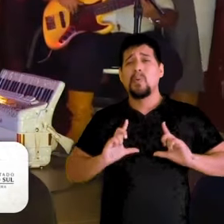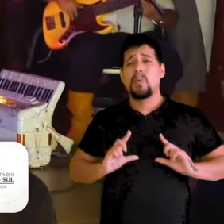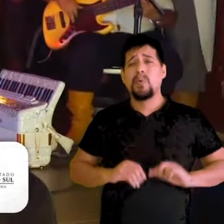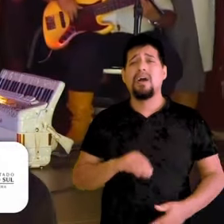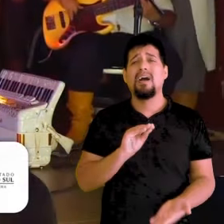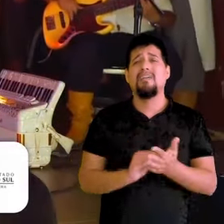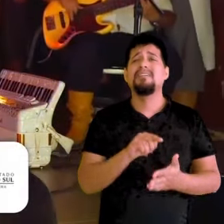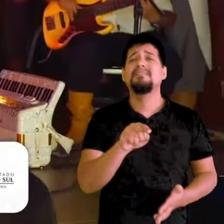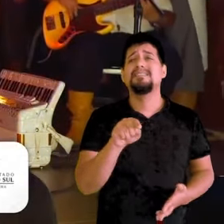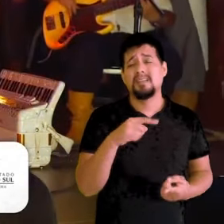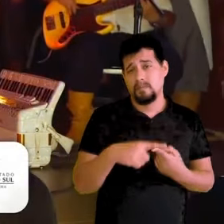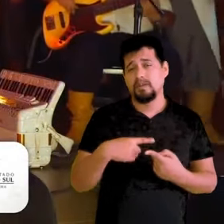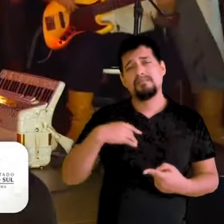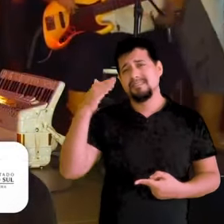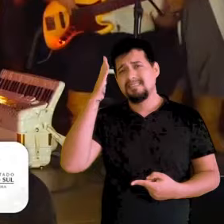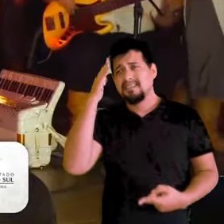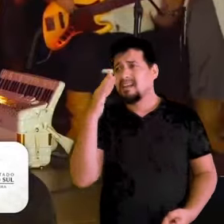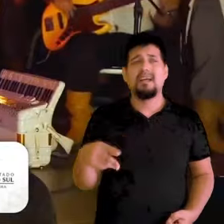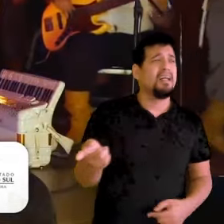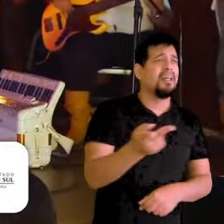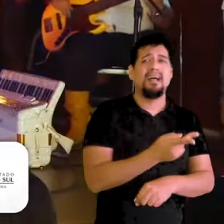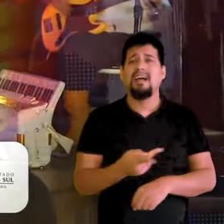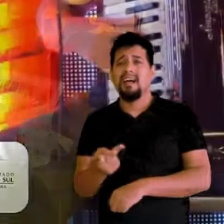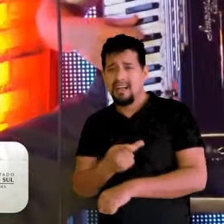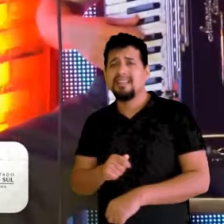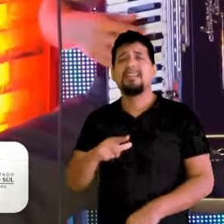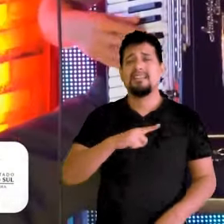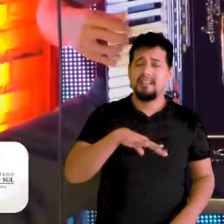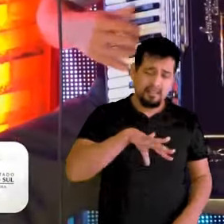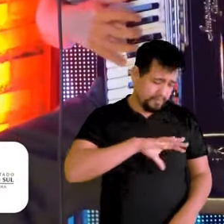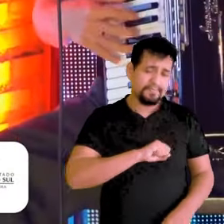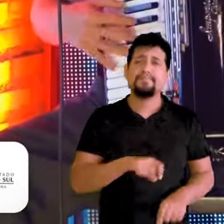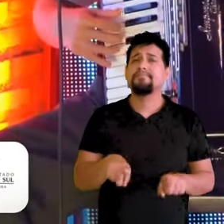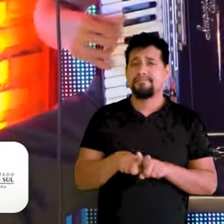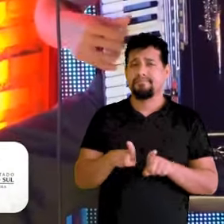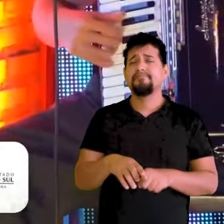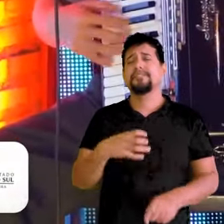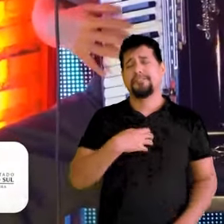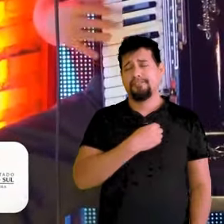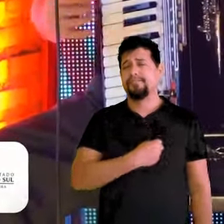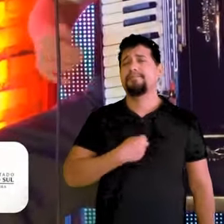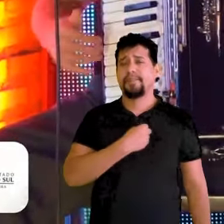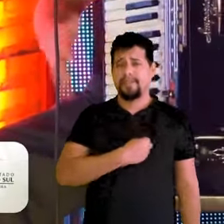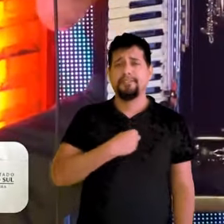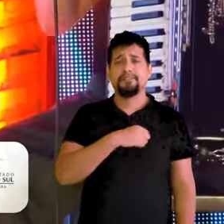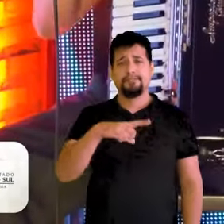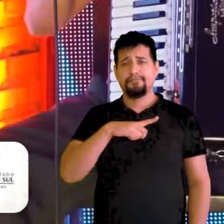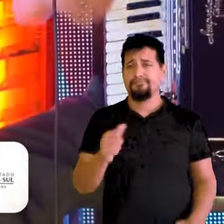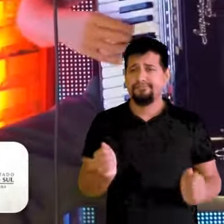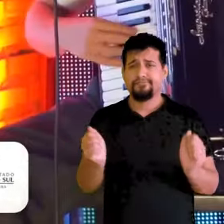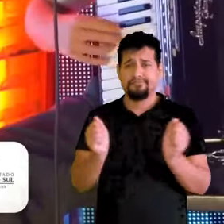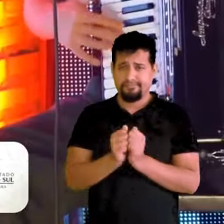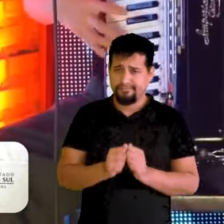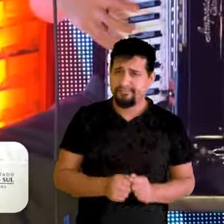essa ausência de ti é saber que mesmo por aí ainda mora um amor e também sente